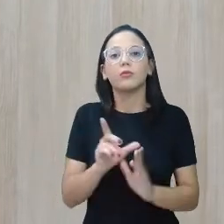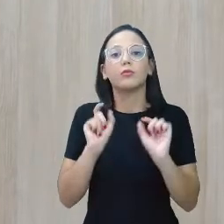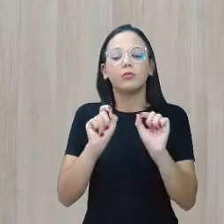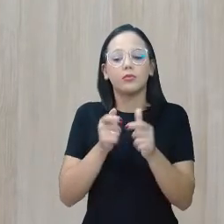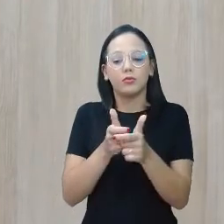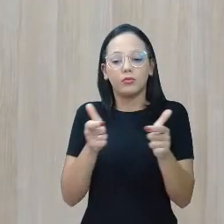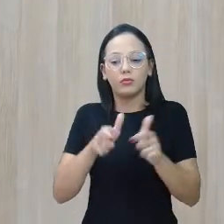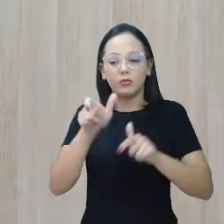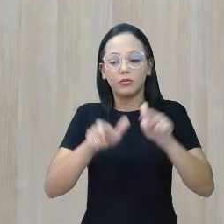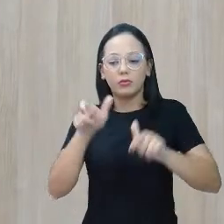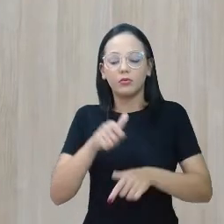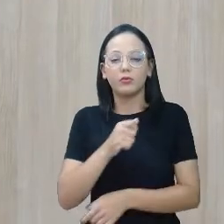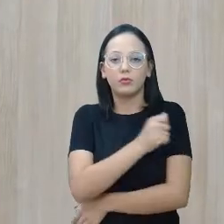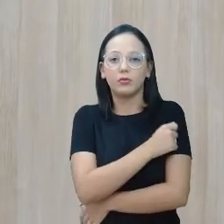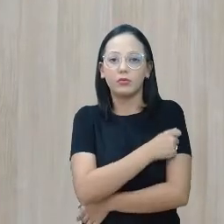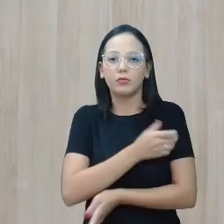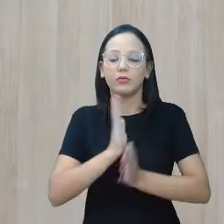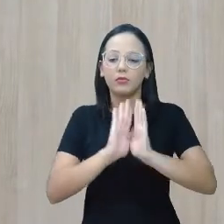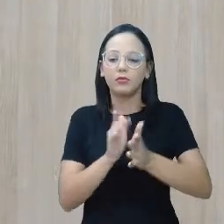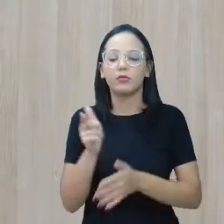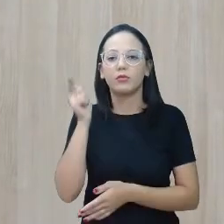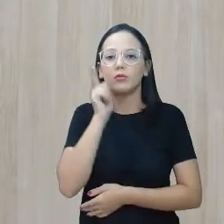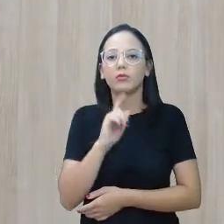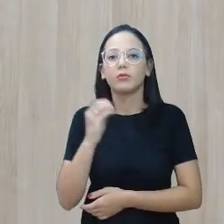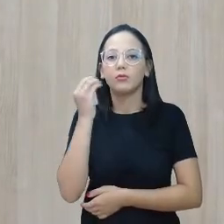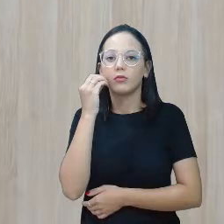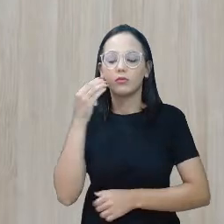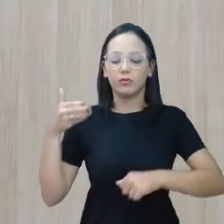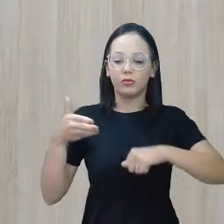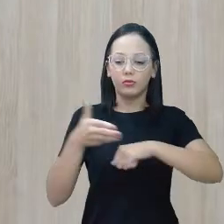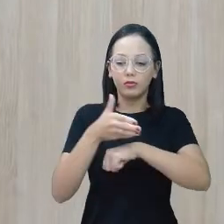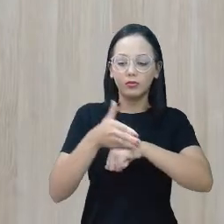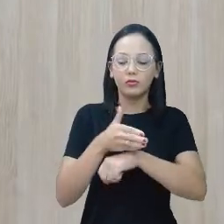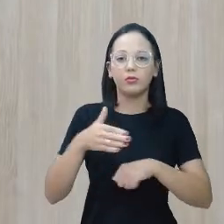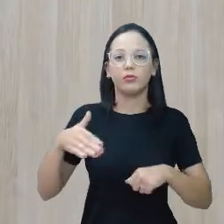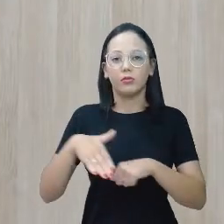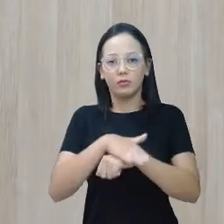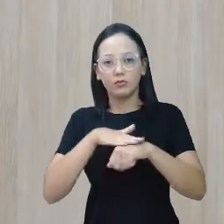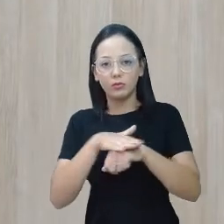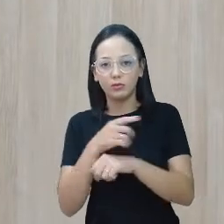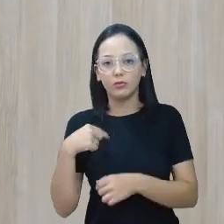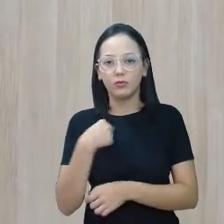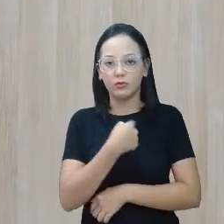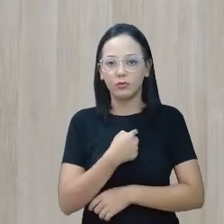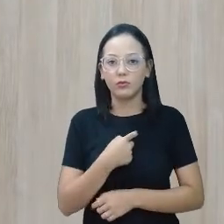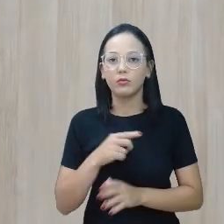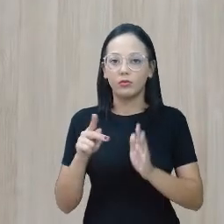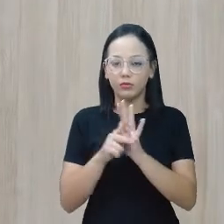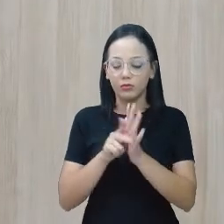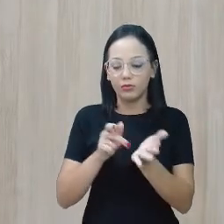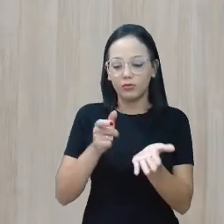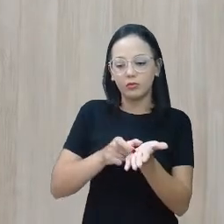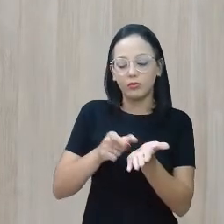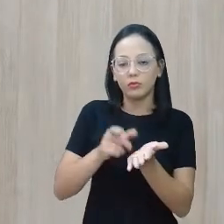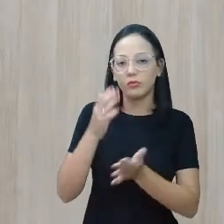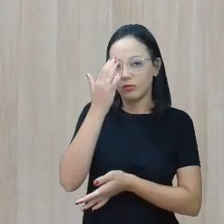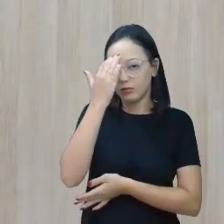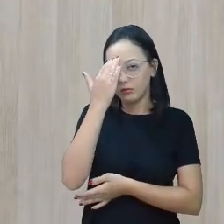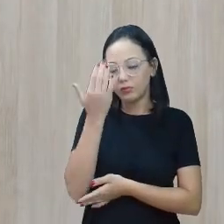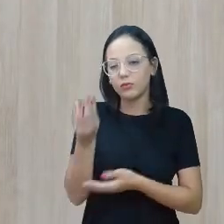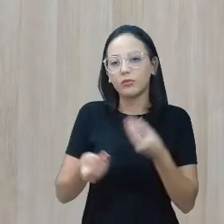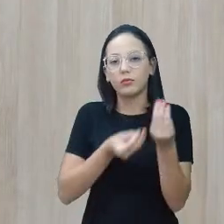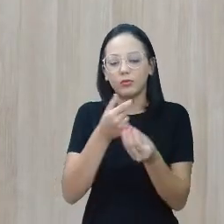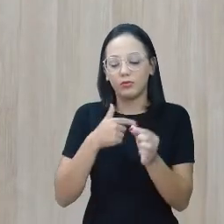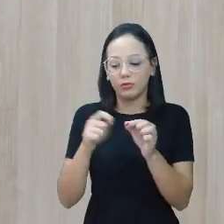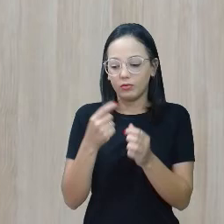maioria dos estudantes, já consigam aí tentar o acesso, né, conversar um pouquinho com a gente através do aplicativo. E aí eu não conseguiria fazer